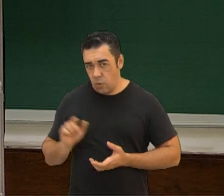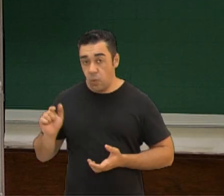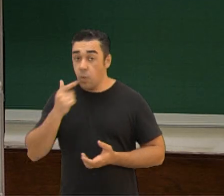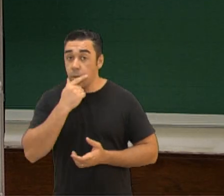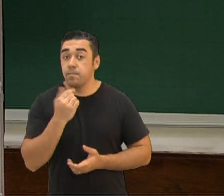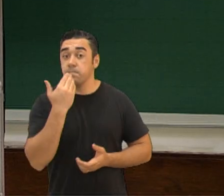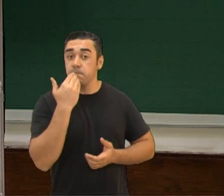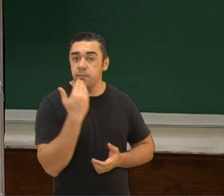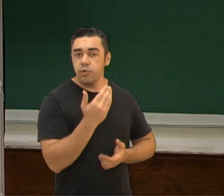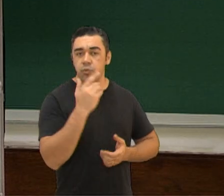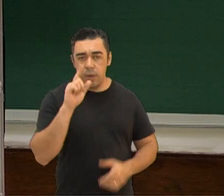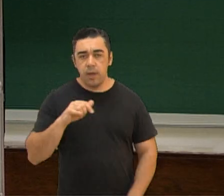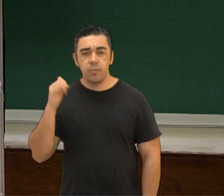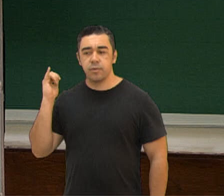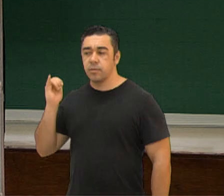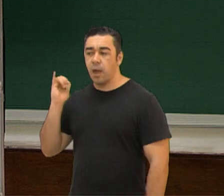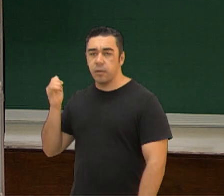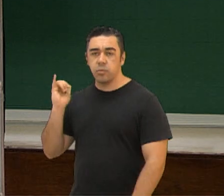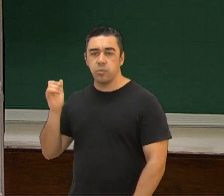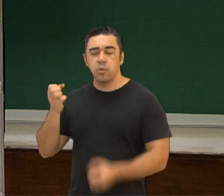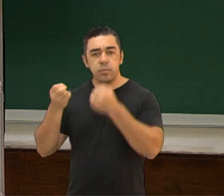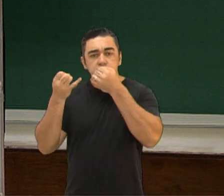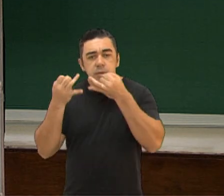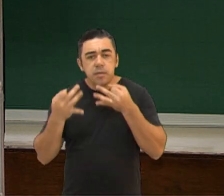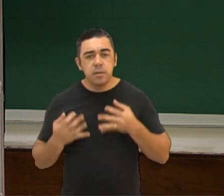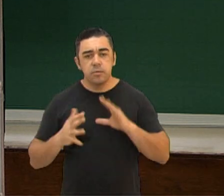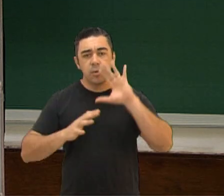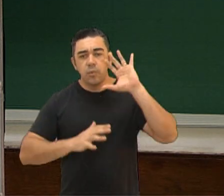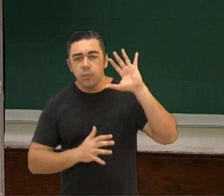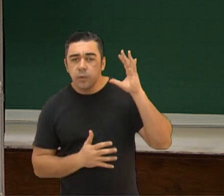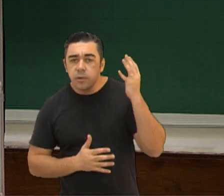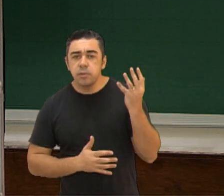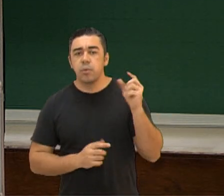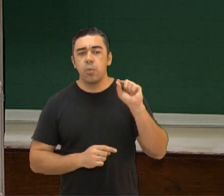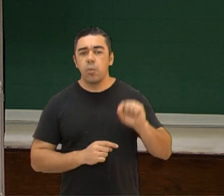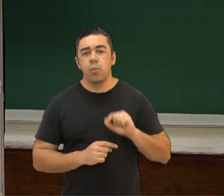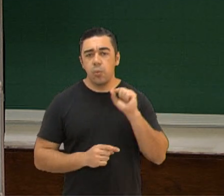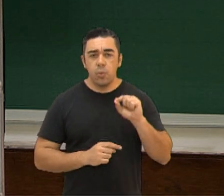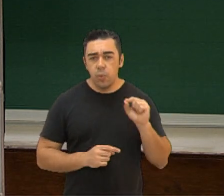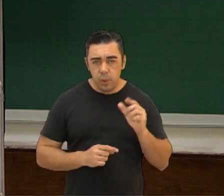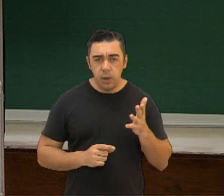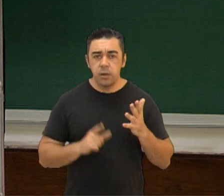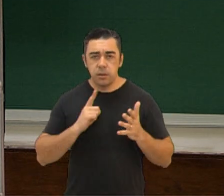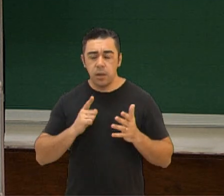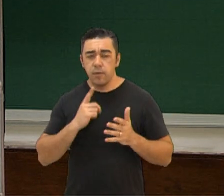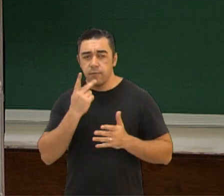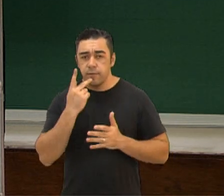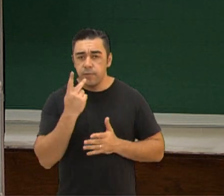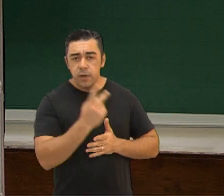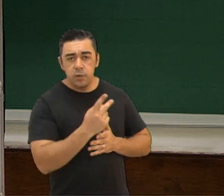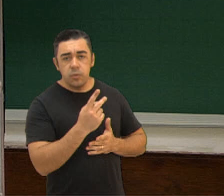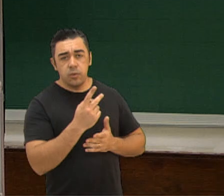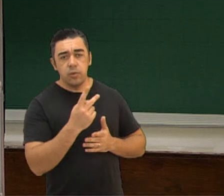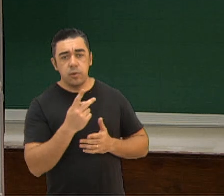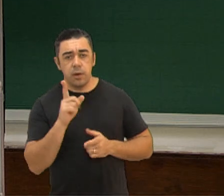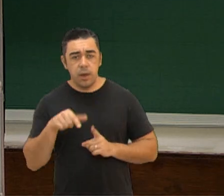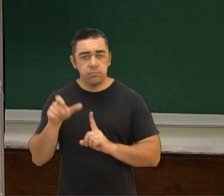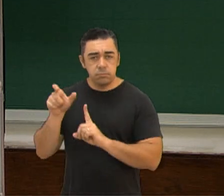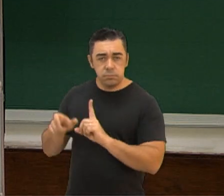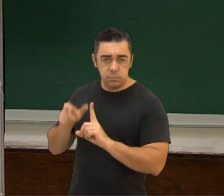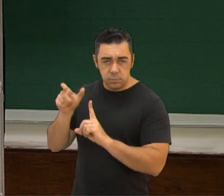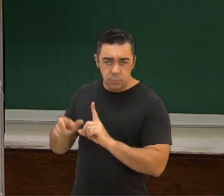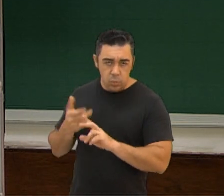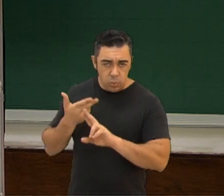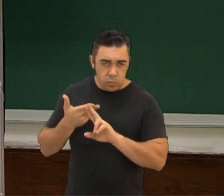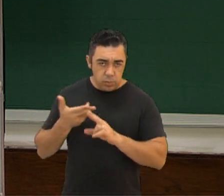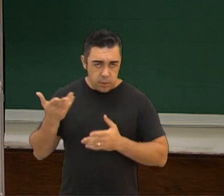a fala do narrador contando o que aconteceu e qual foi, né, ali o discurso verbal utilizado pelos